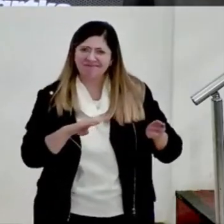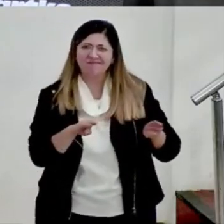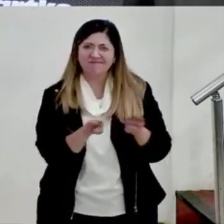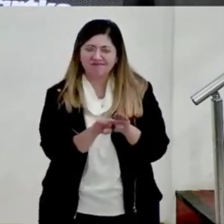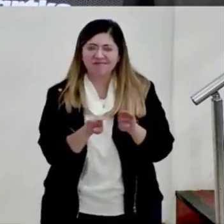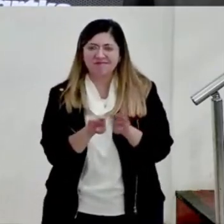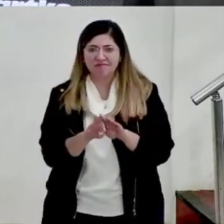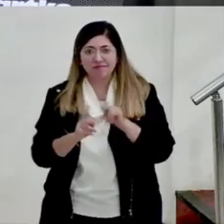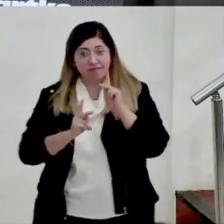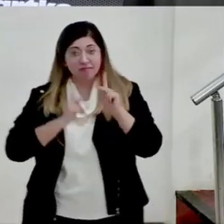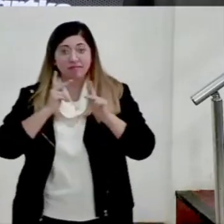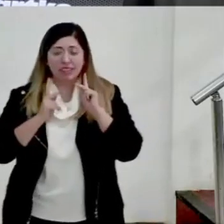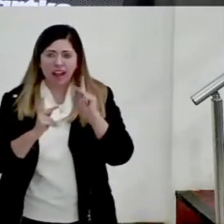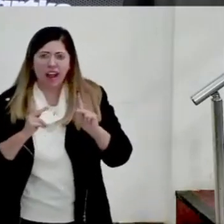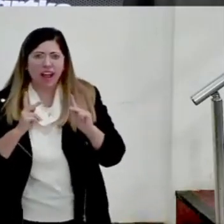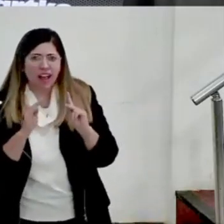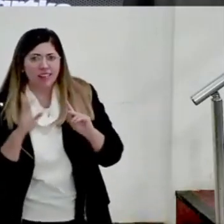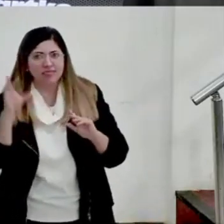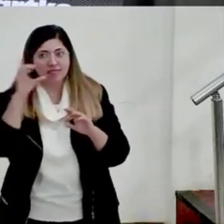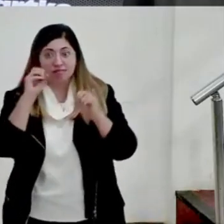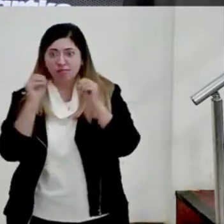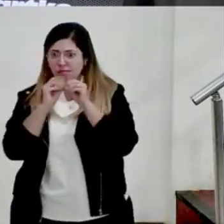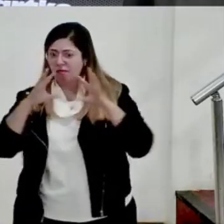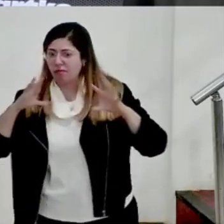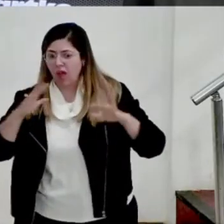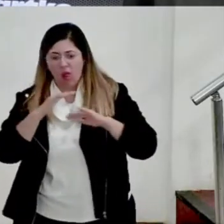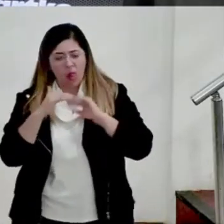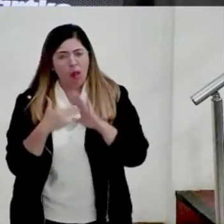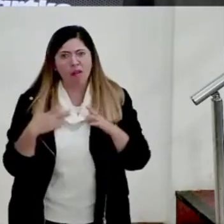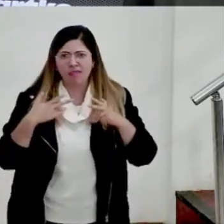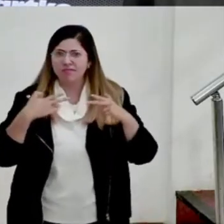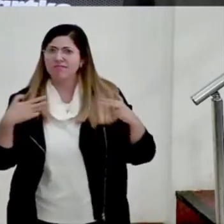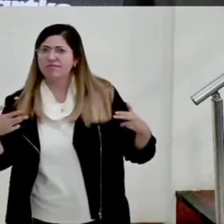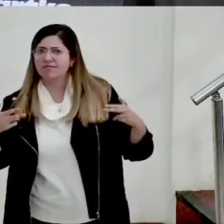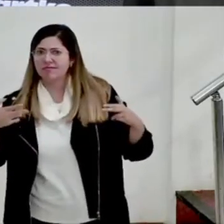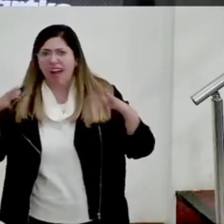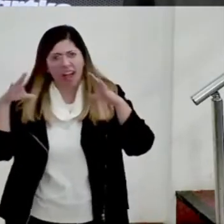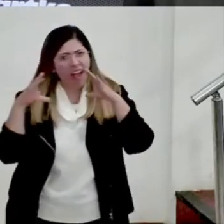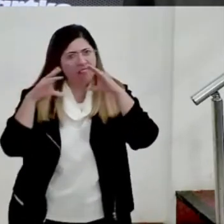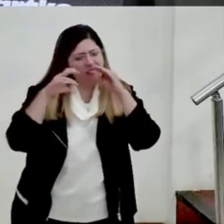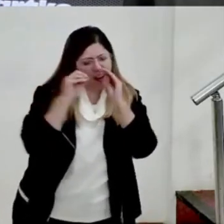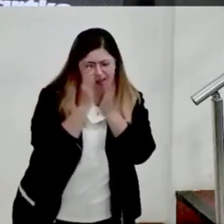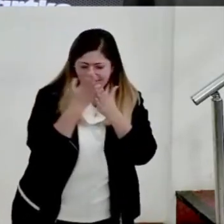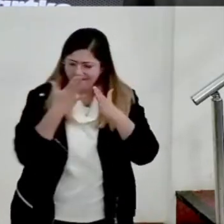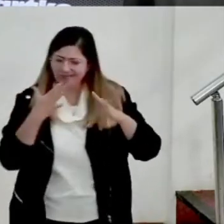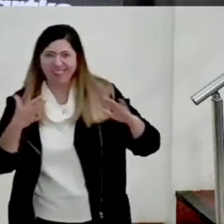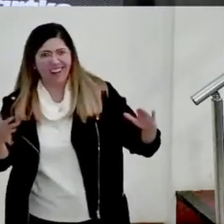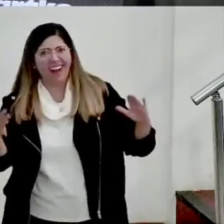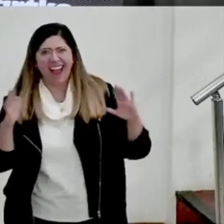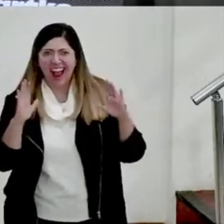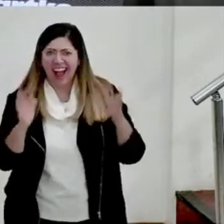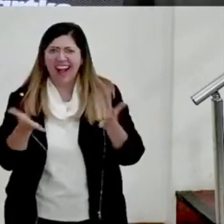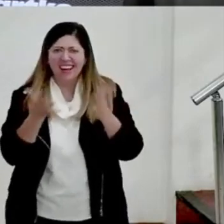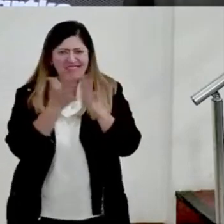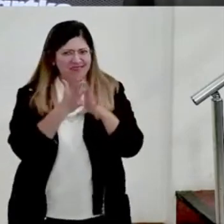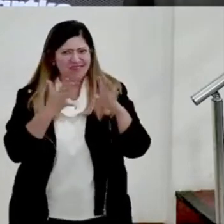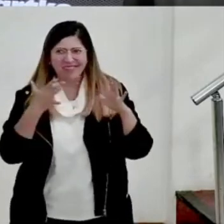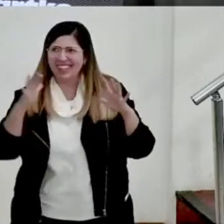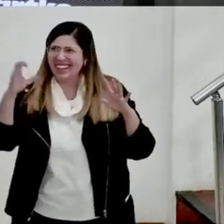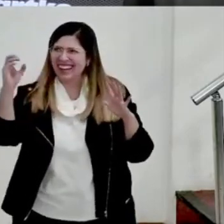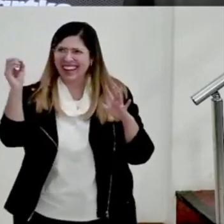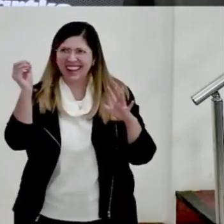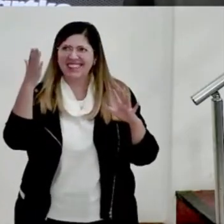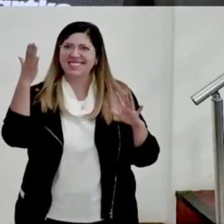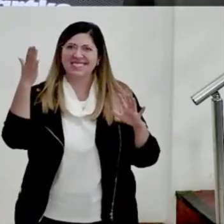está dizendo: o Deus que criou todas as coisas no começo, que das trevas fez resplandecer a luz, ele brilhou a luz da nova criação no nosso